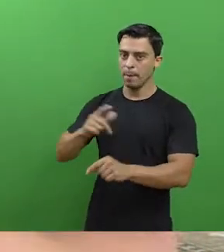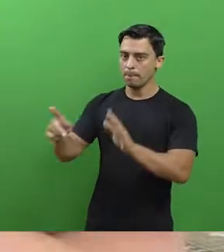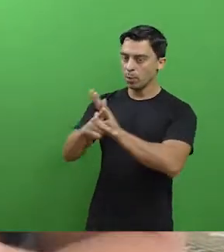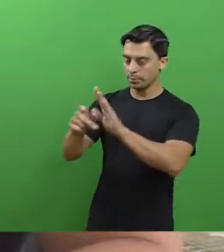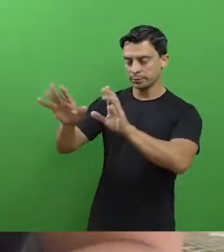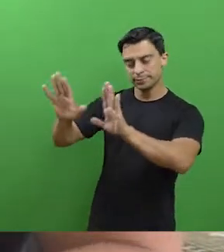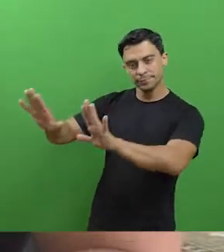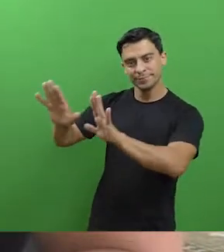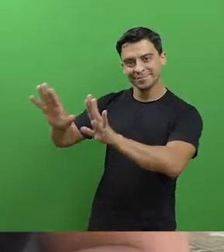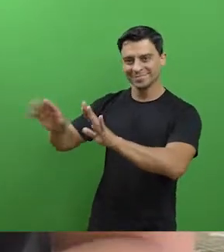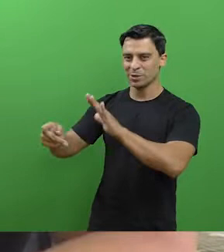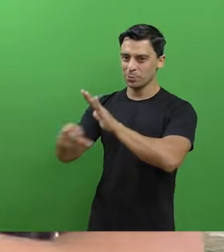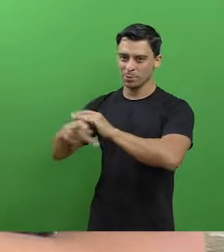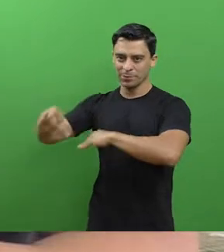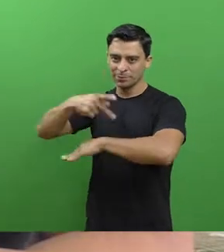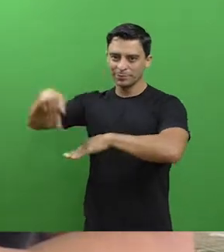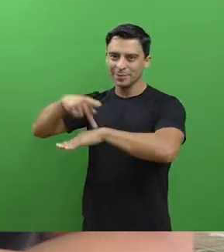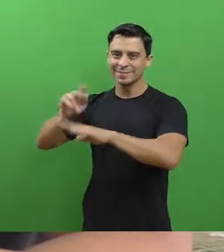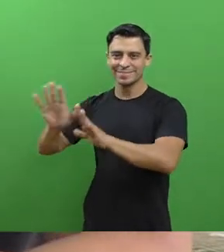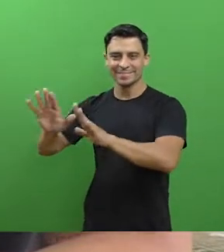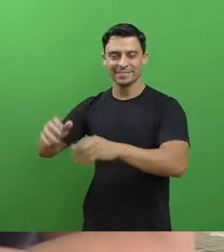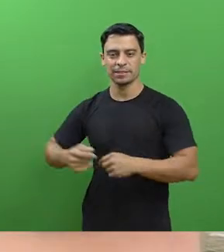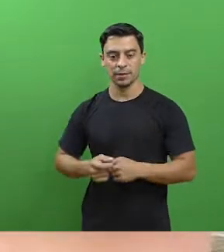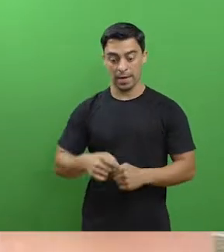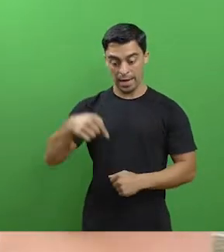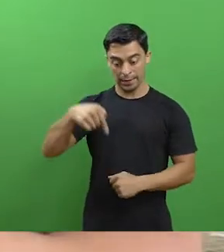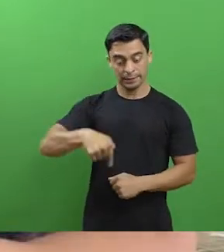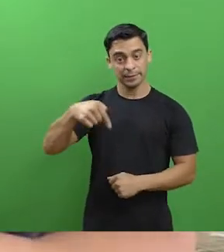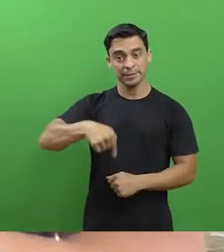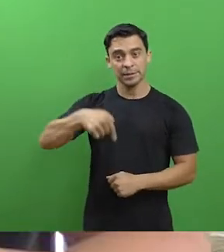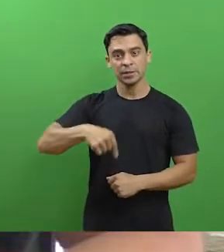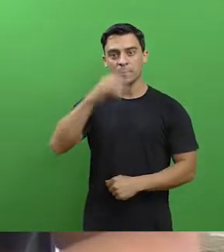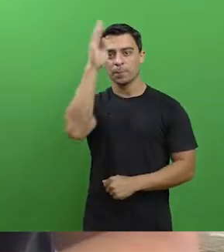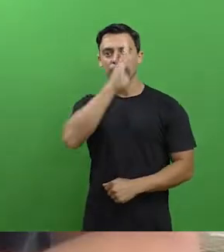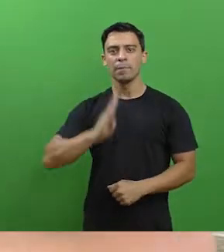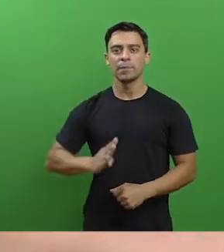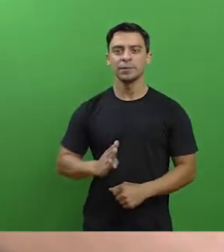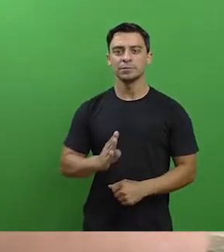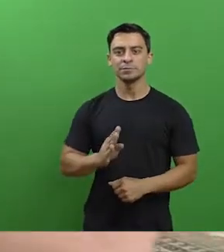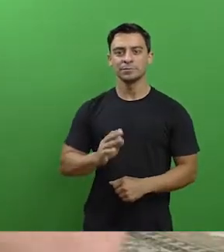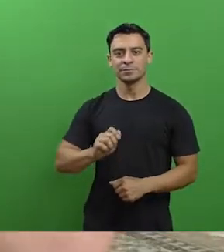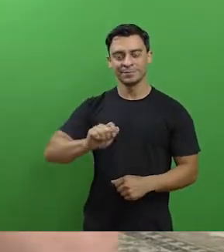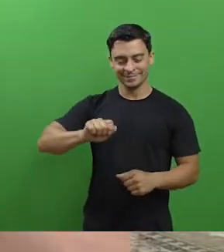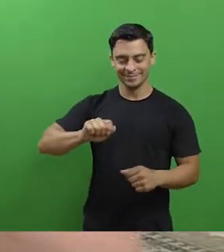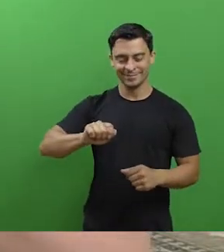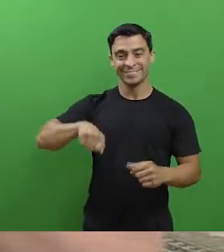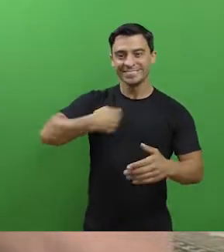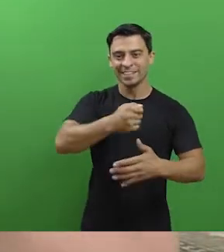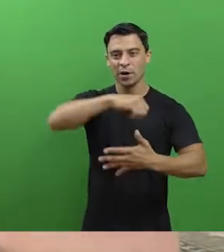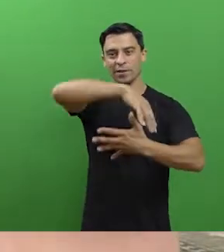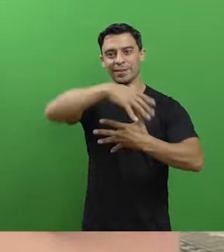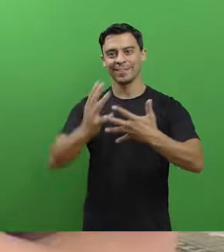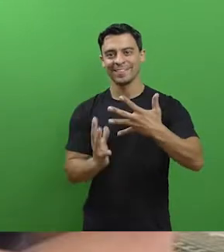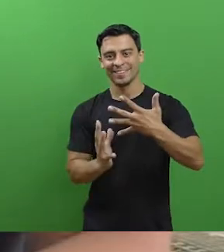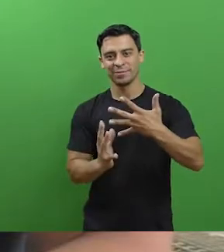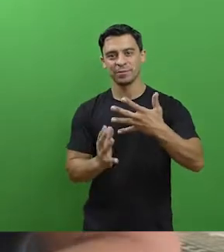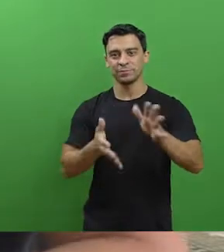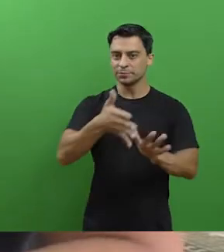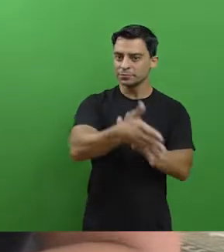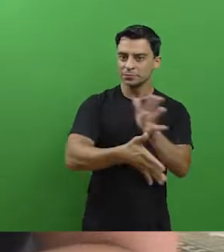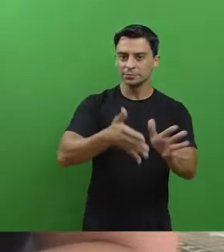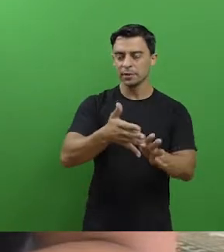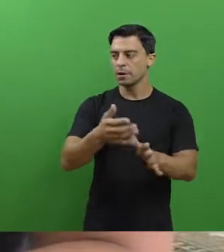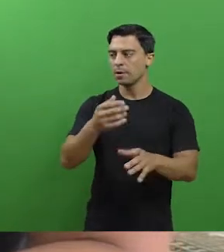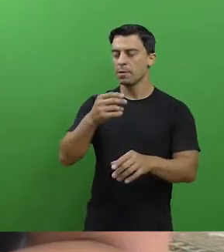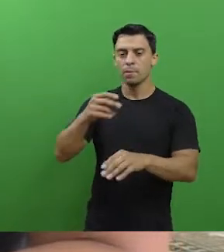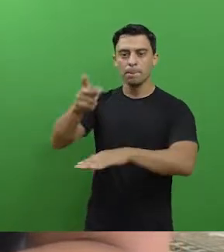seja, do país ali, né? E a nossa língua de sinais aqui do Brasil se chama Libras. Daí se for para os outros países também tem a língua de sinais. E língua de sinais o que